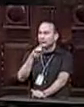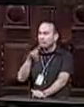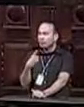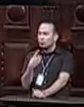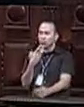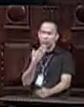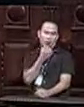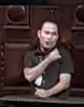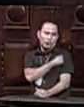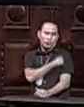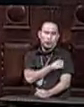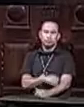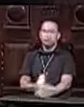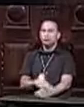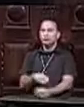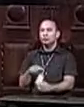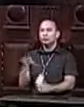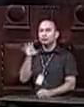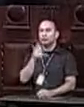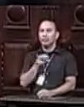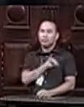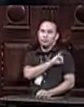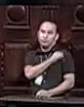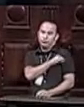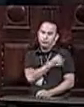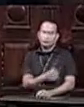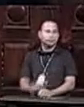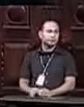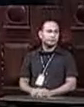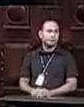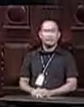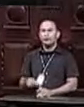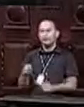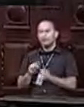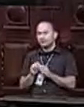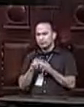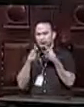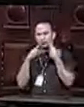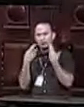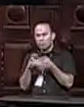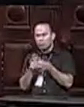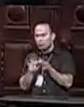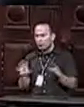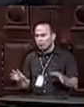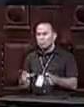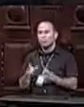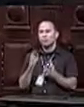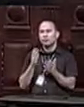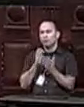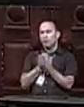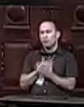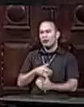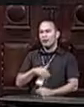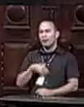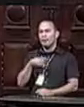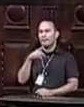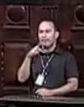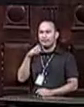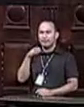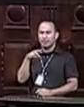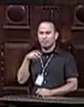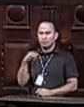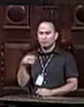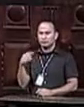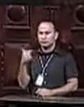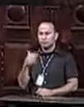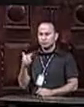aqui no estado do Rio de Janeiro. Fizemos audiência pública, presença do Colégio Pedro II, presença do Instituto Federal de Educação,